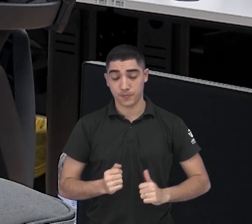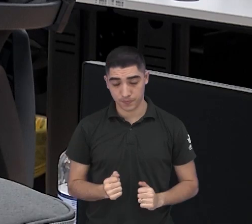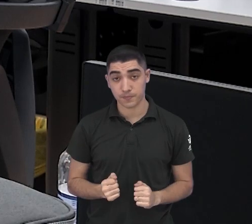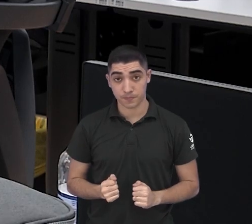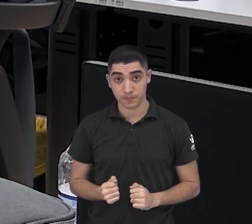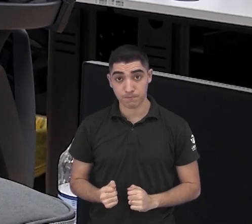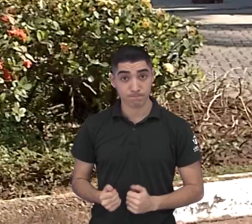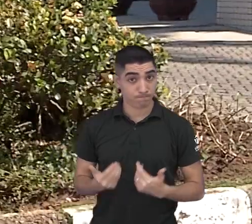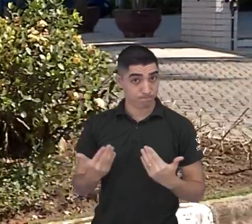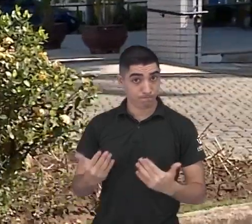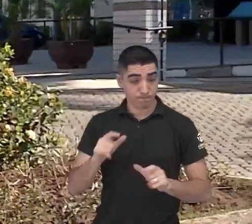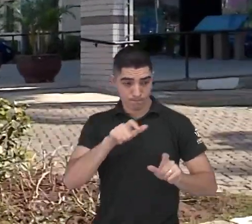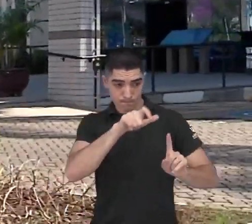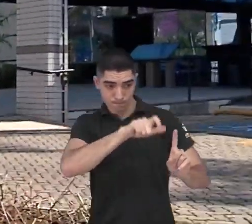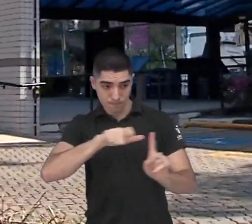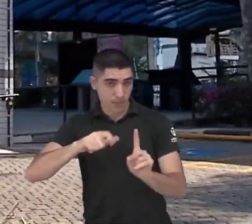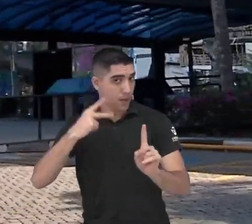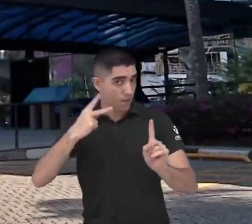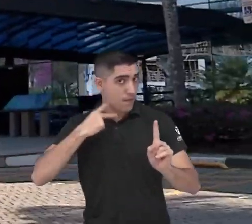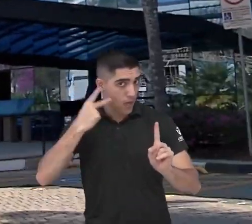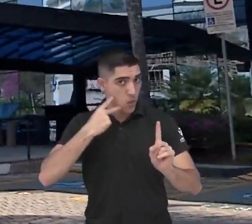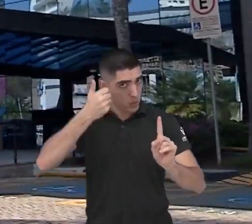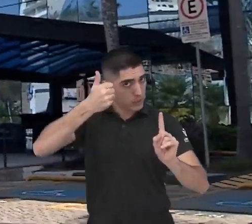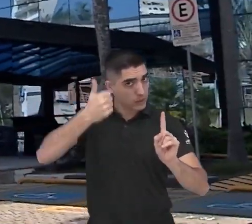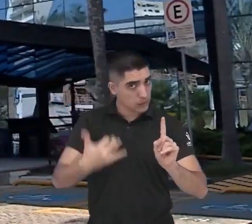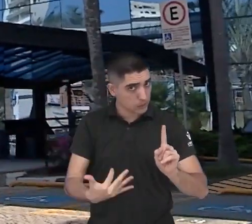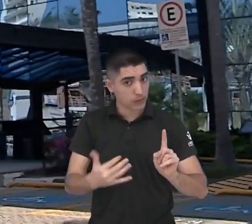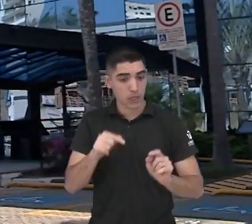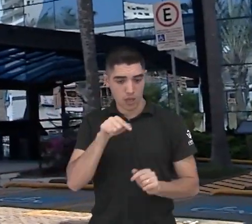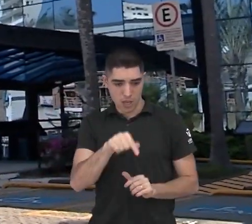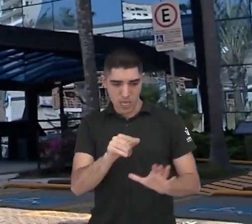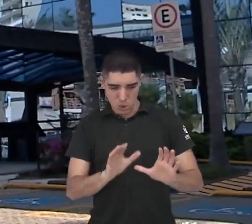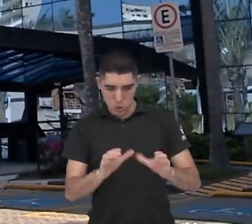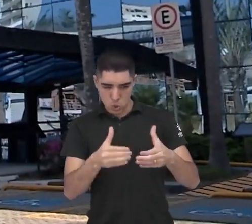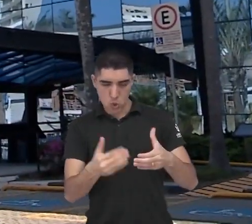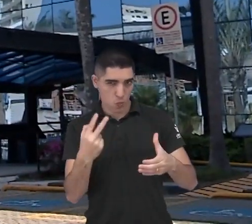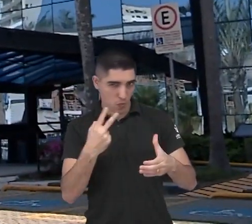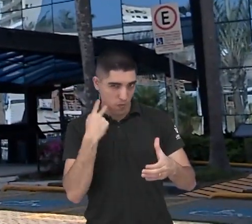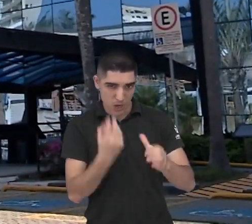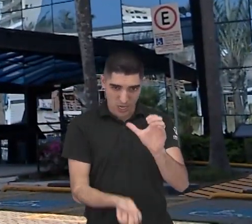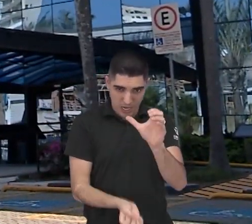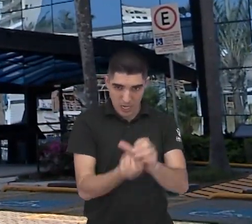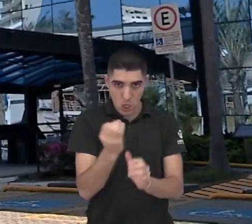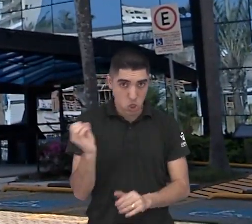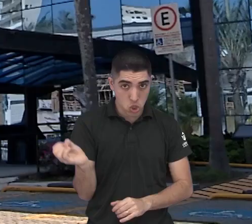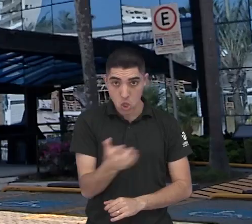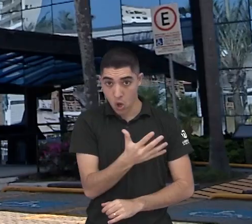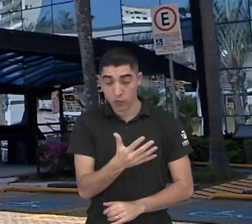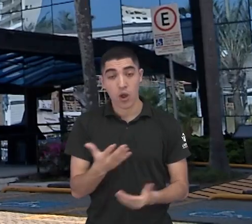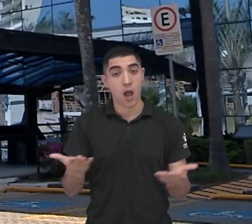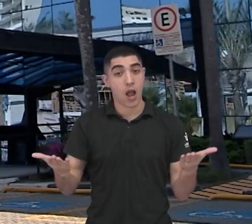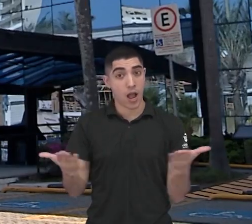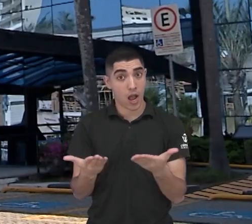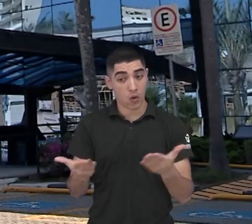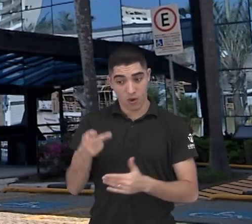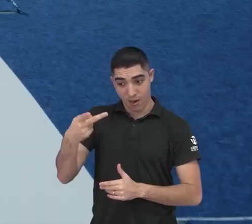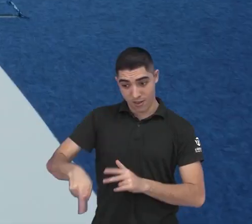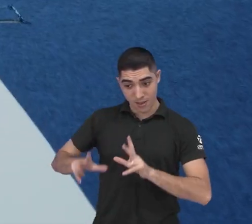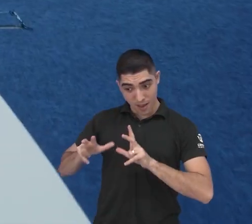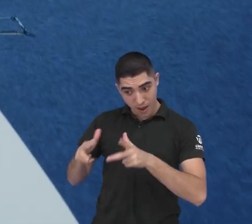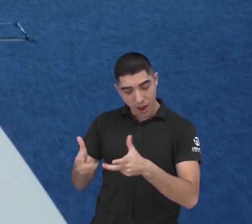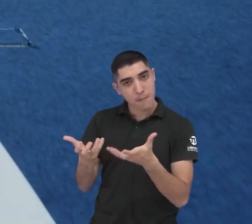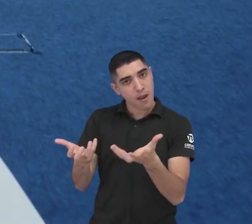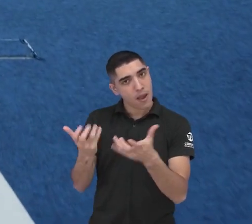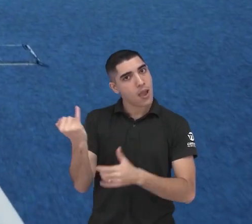a categoria. De acordo com os vereadores, com a criação da Frente Parlamentar em Defesa do Servidor,